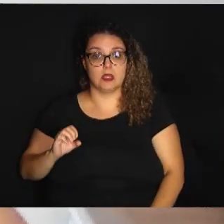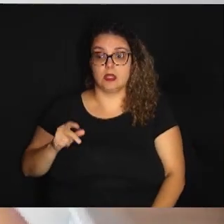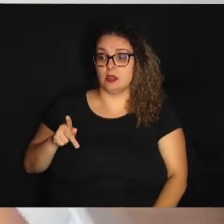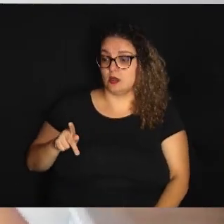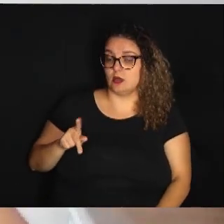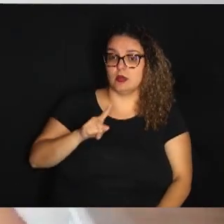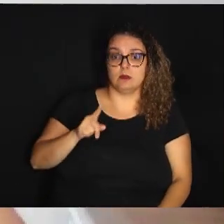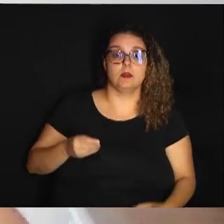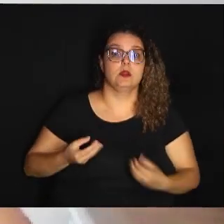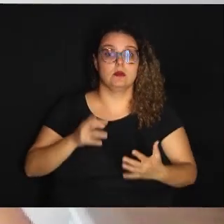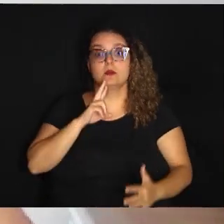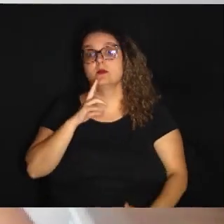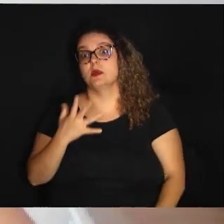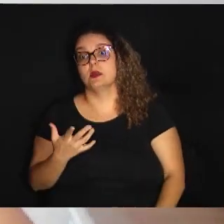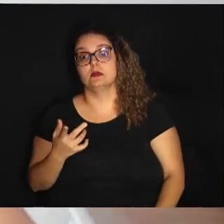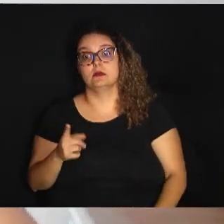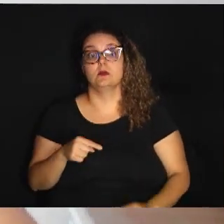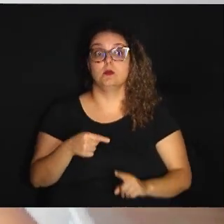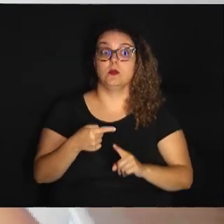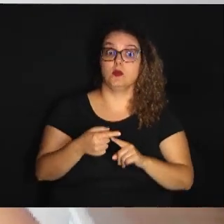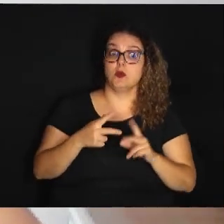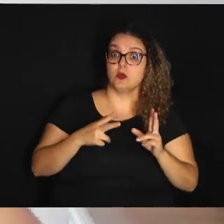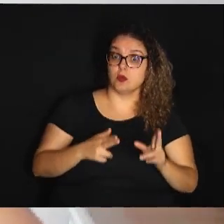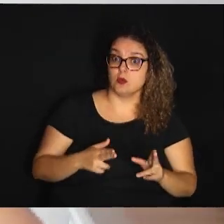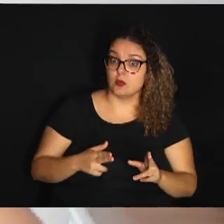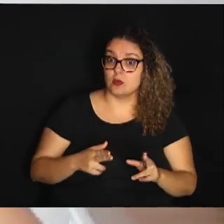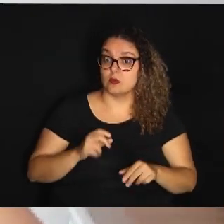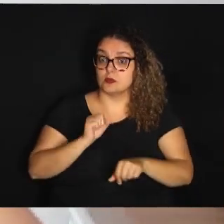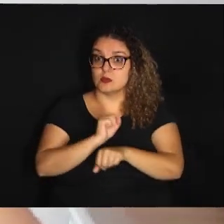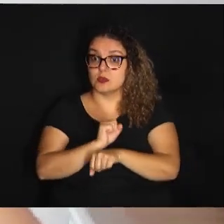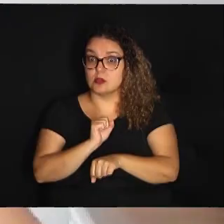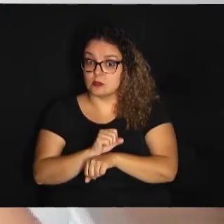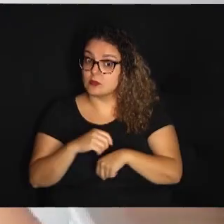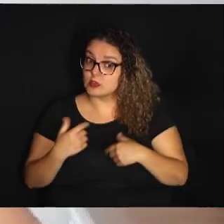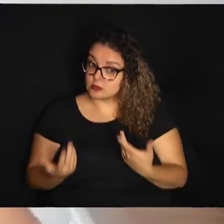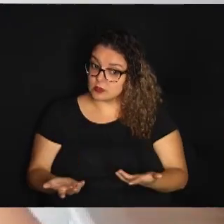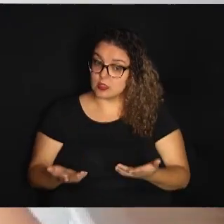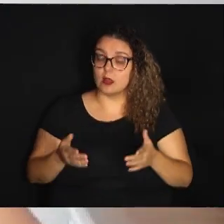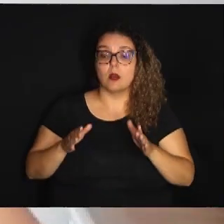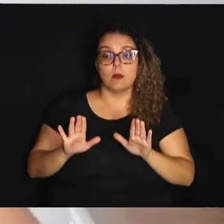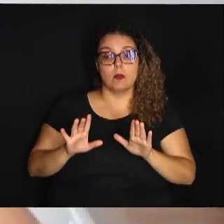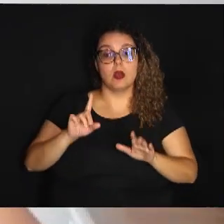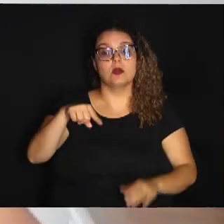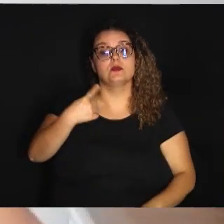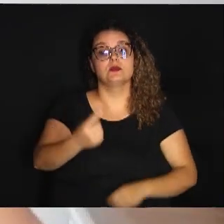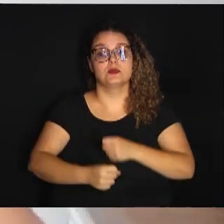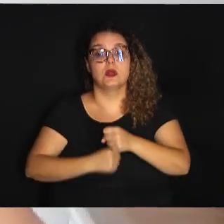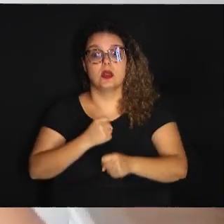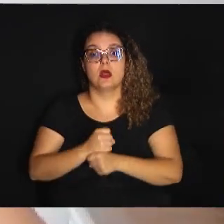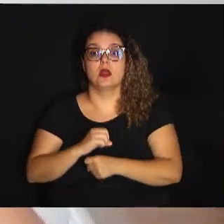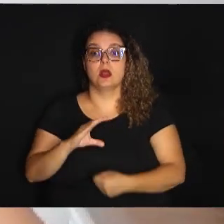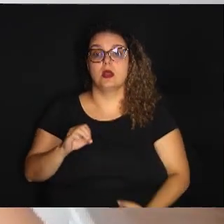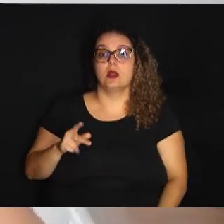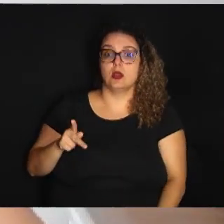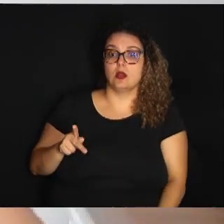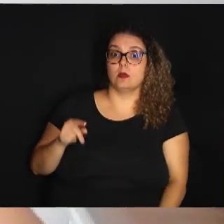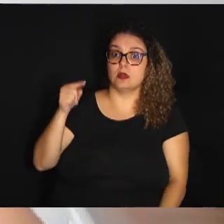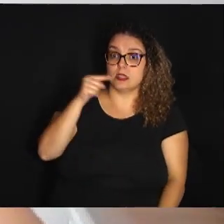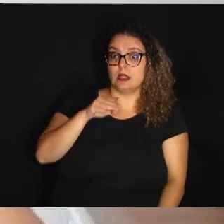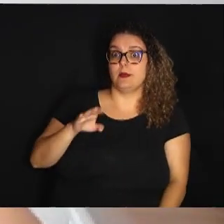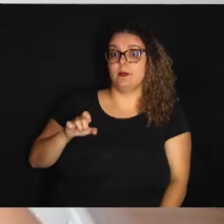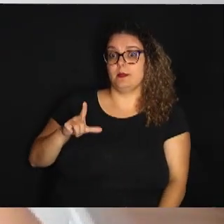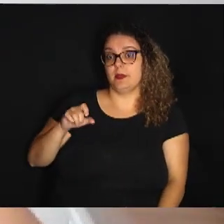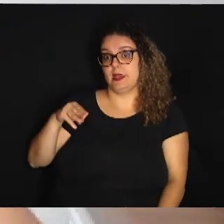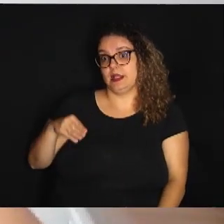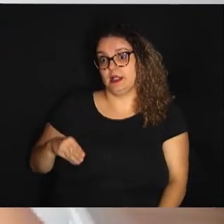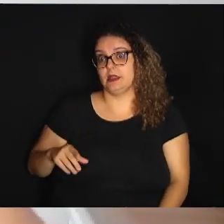Brasil. Essa COP ela não trouxe resultados tão positivos quanto o aguardado, o esperado, mas no próximo ano a COP